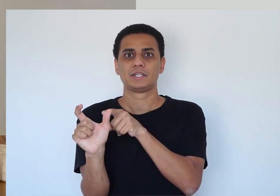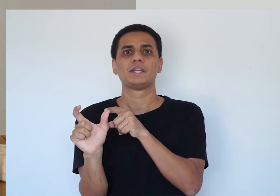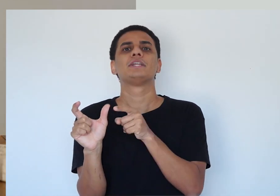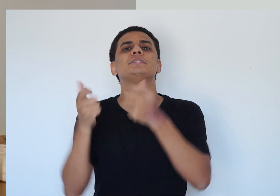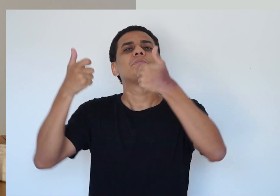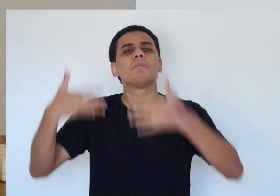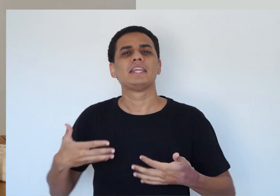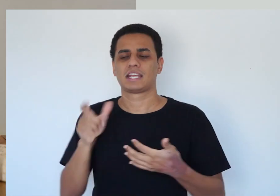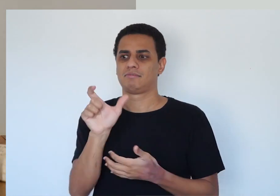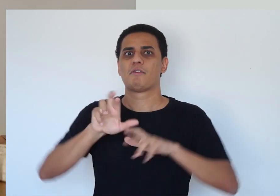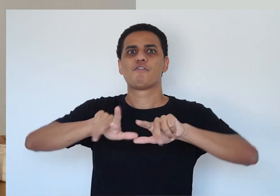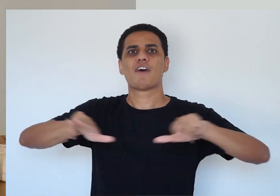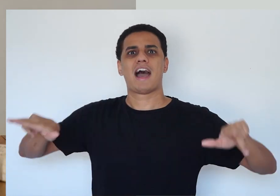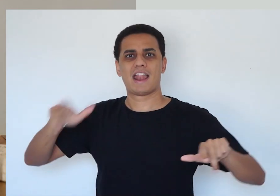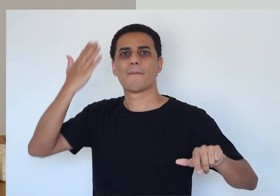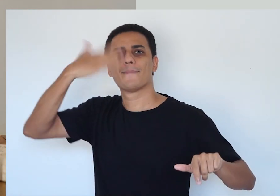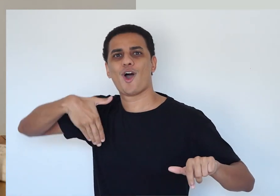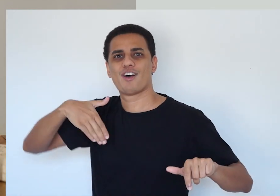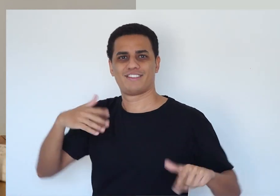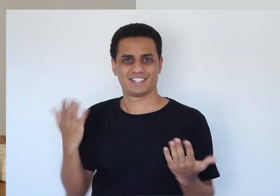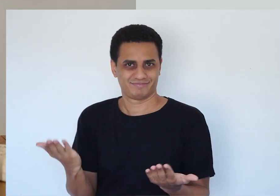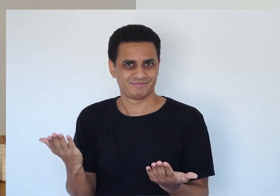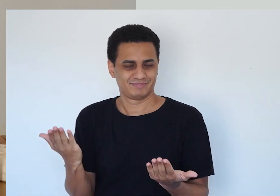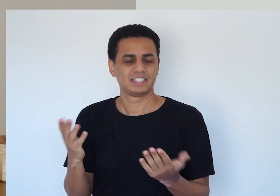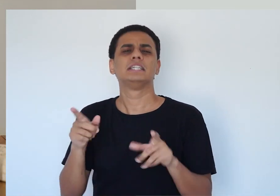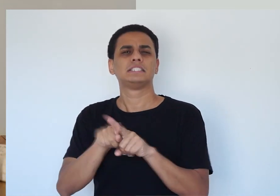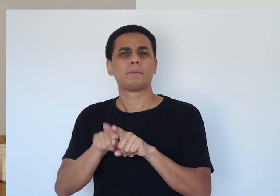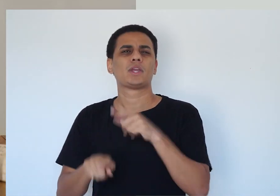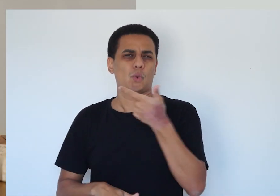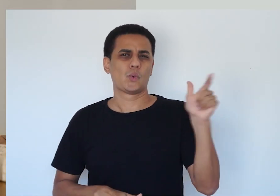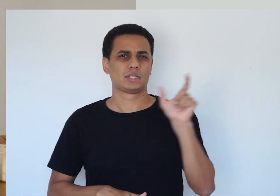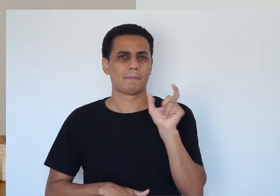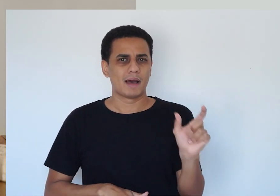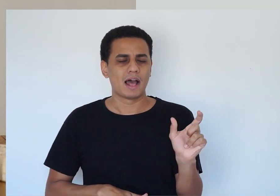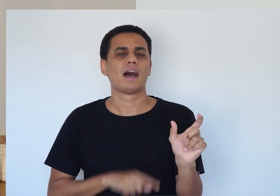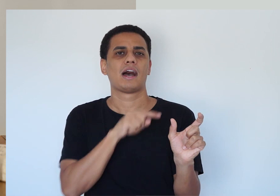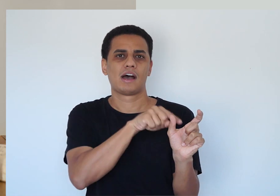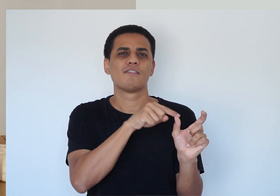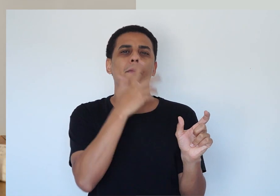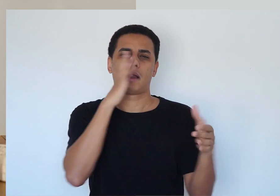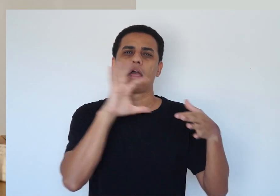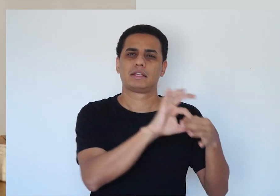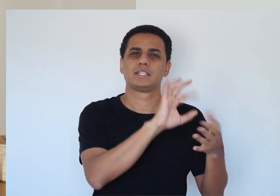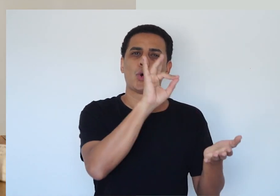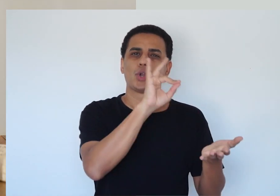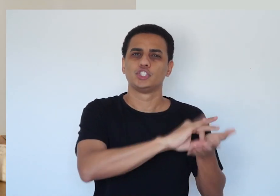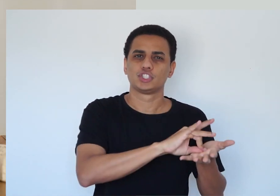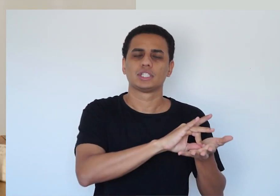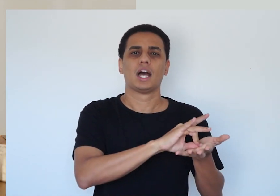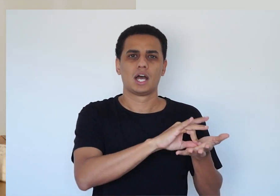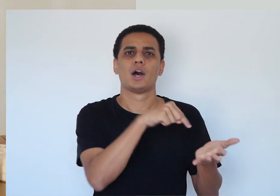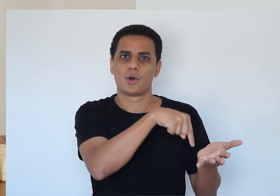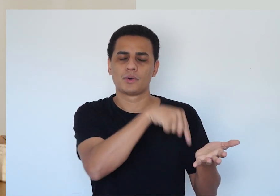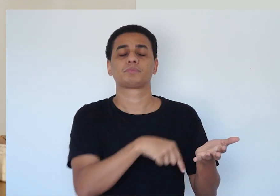quando ele fala sobre o passar por diversas provações, e uma outra palavra que é variadas, ela se aproxima mais do